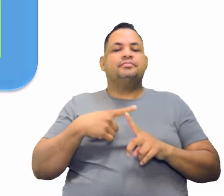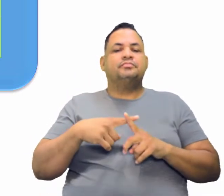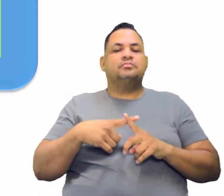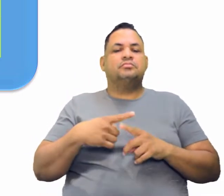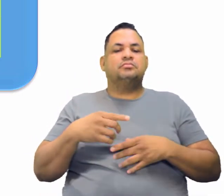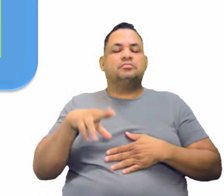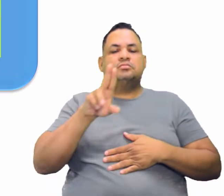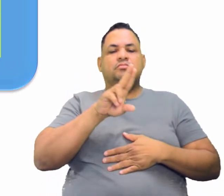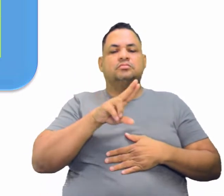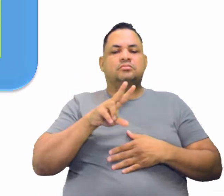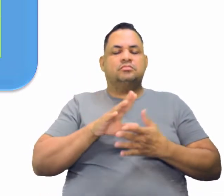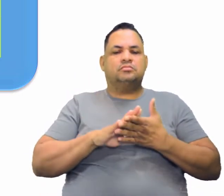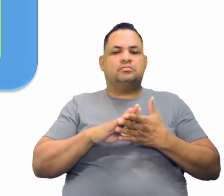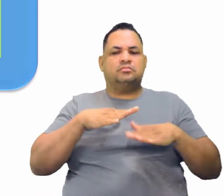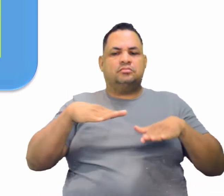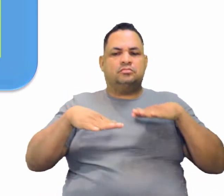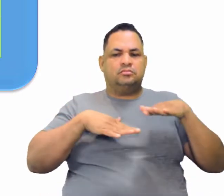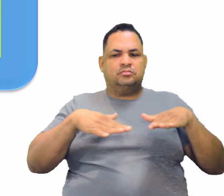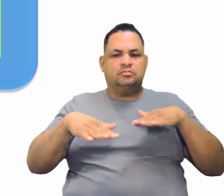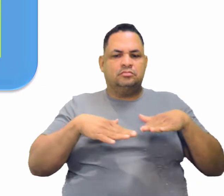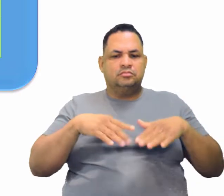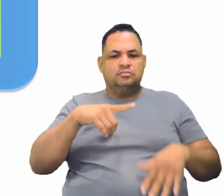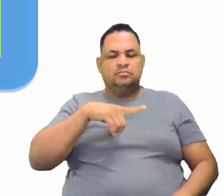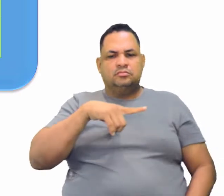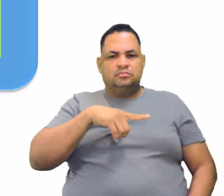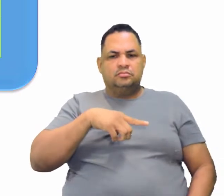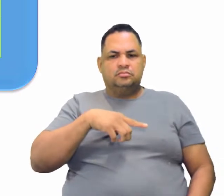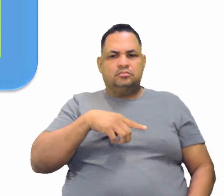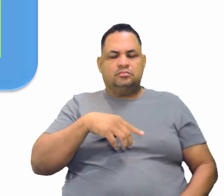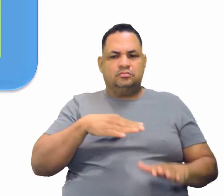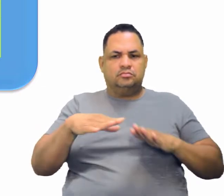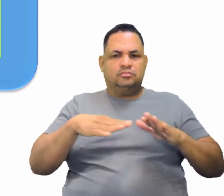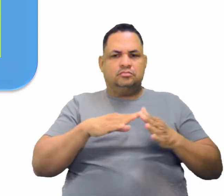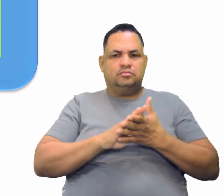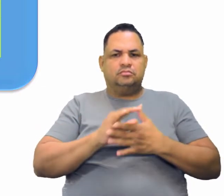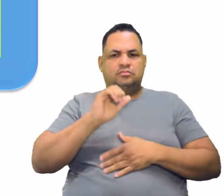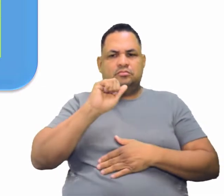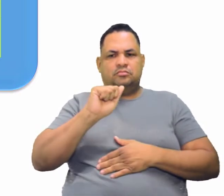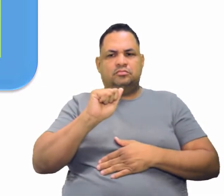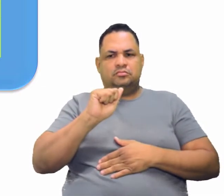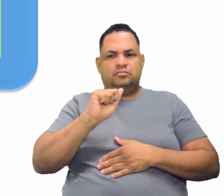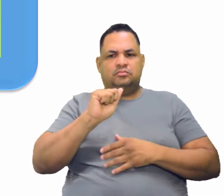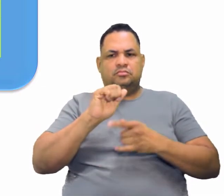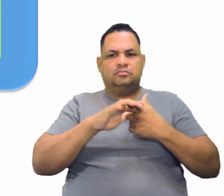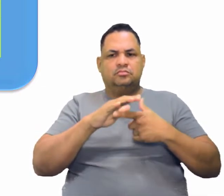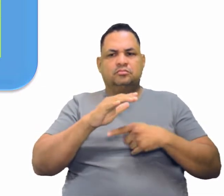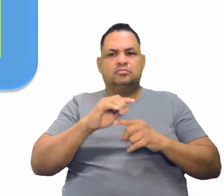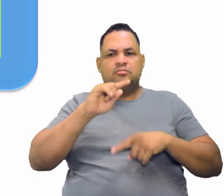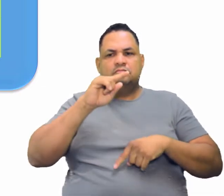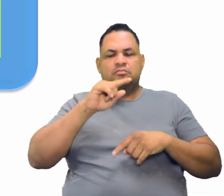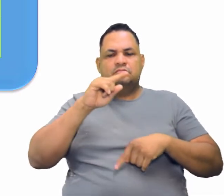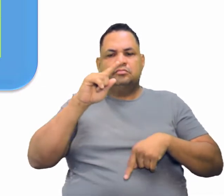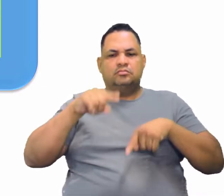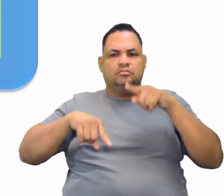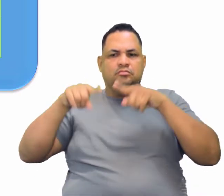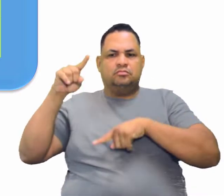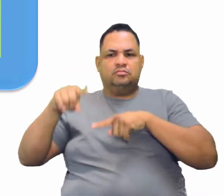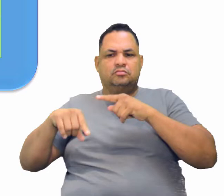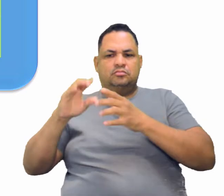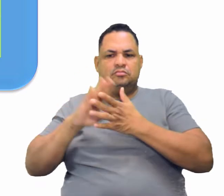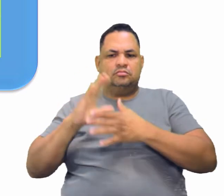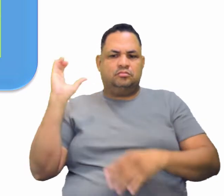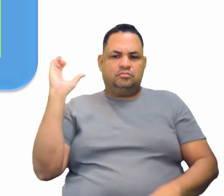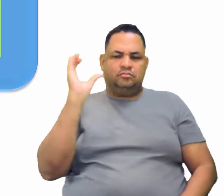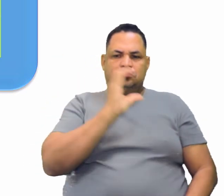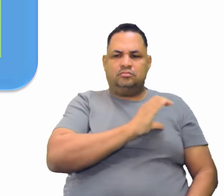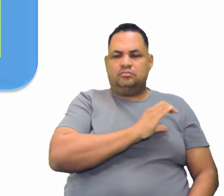aplica força entre movimento, se entre movimento eu tenho aceleração, porque eu tenho variação de